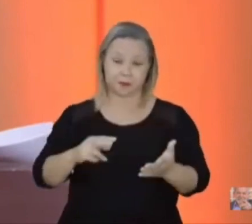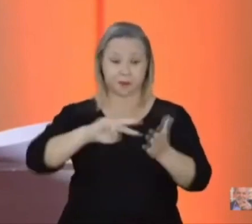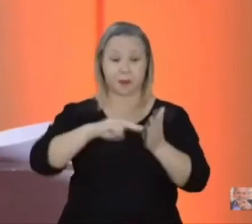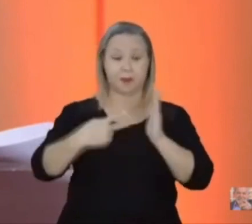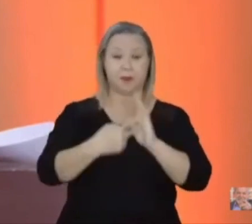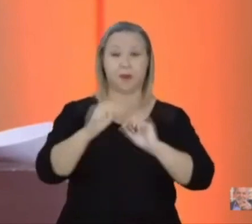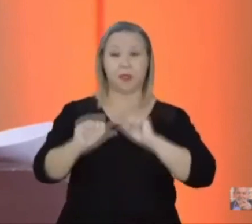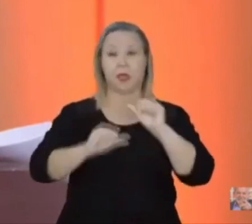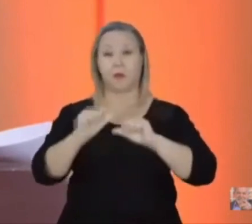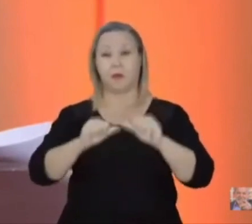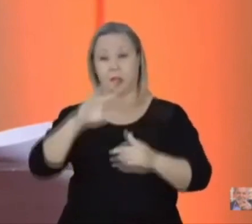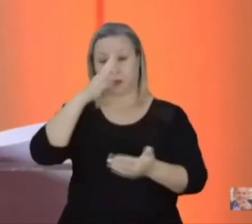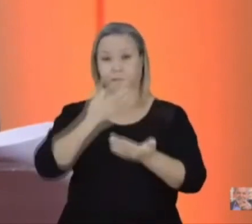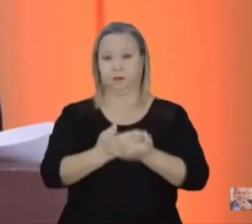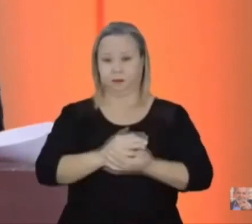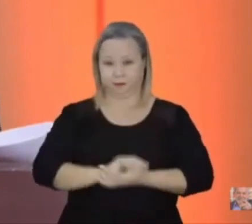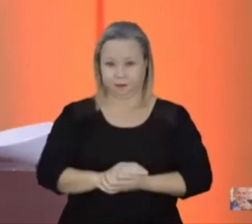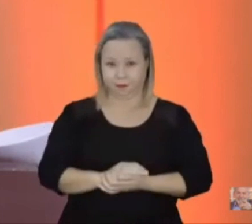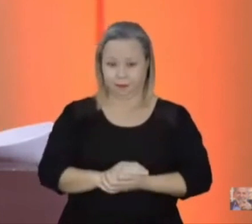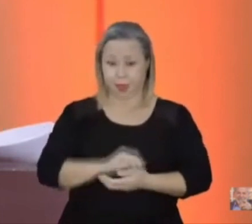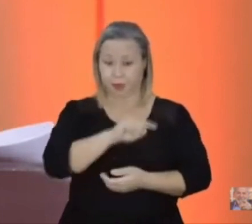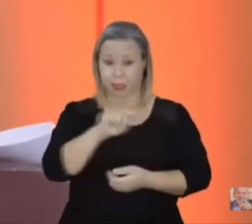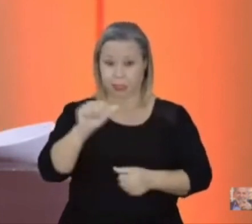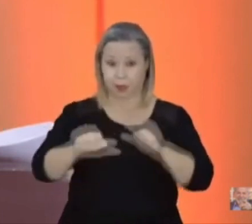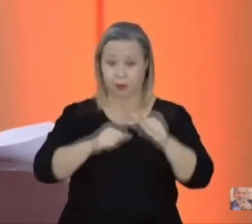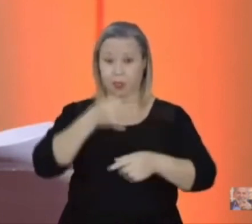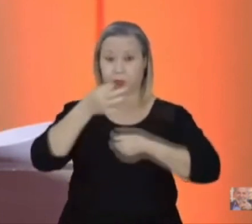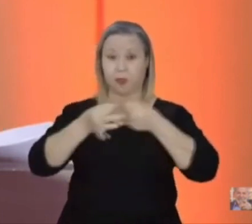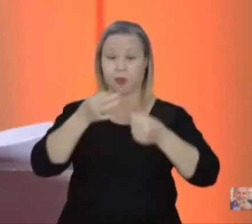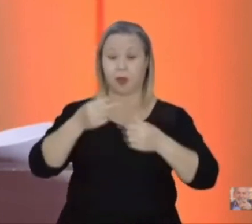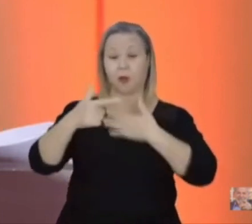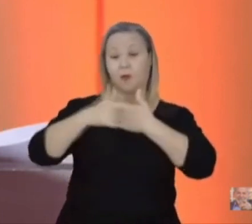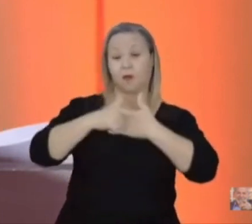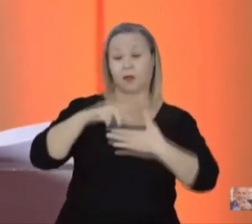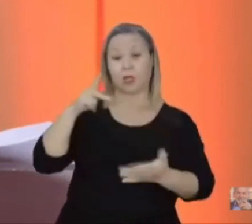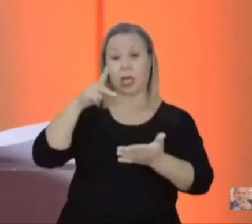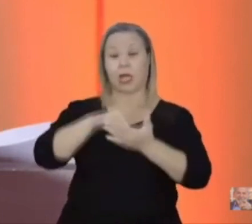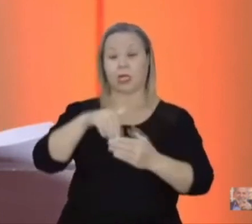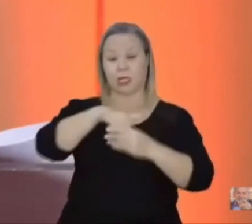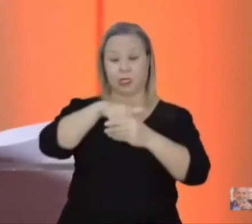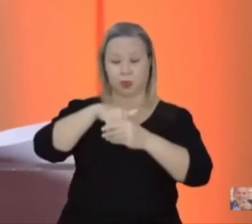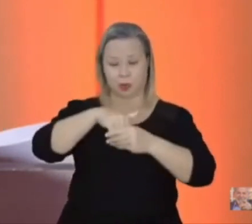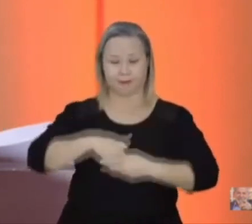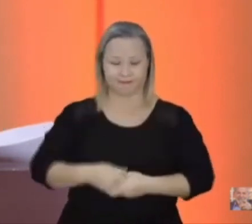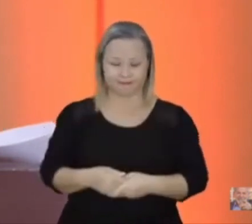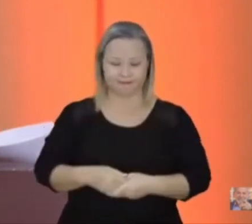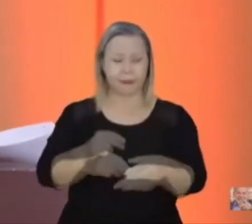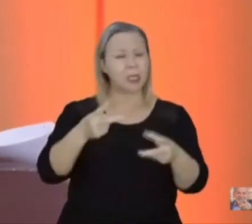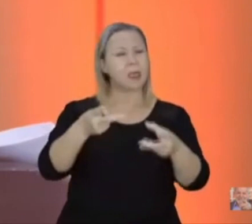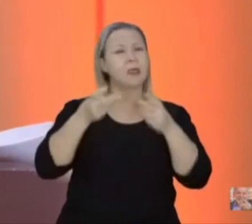convicção. Você está mudando de opinião em função da realidade eleitoral. Ah, veja, eu só posso